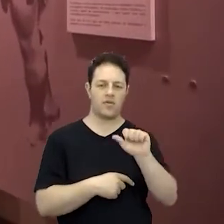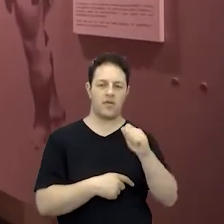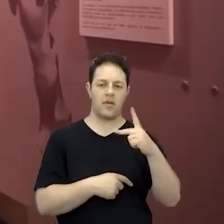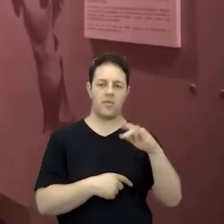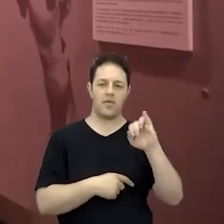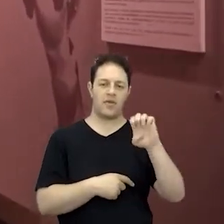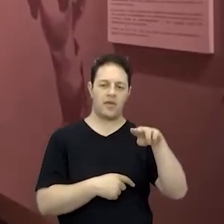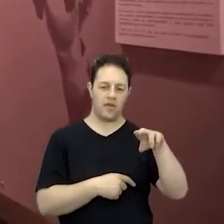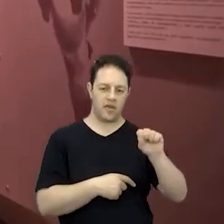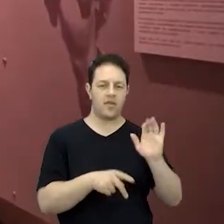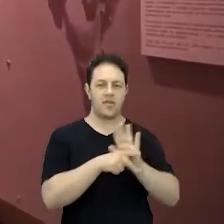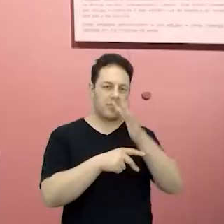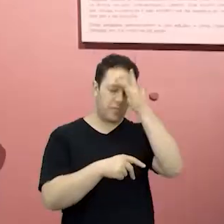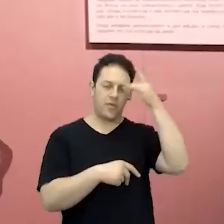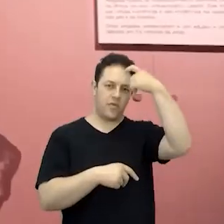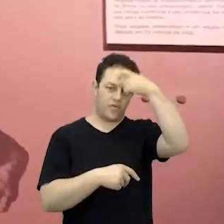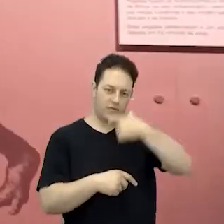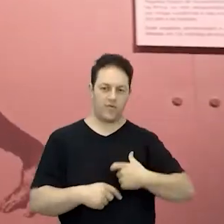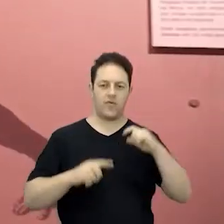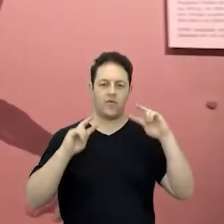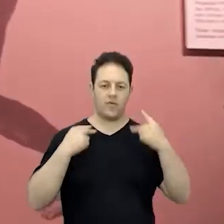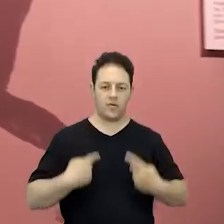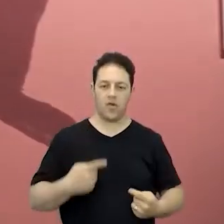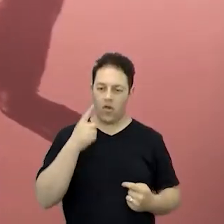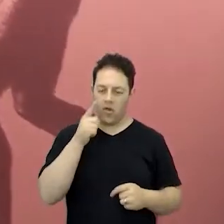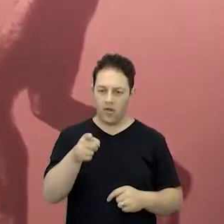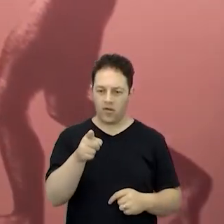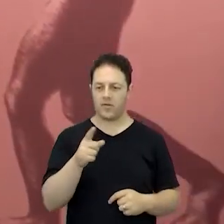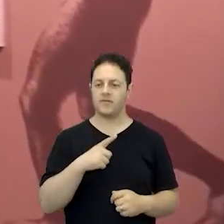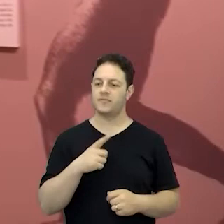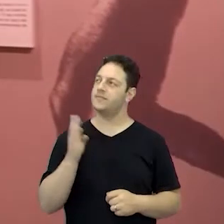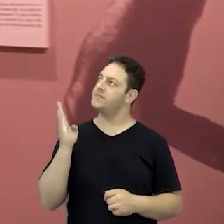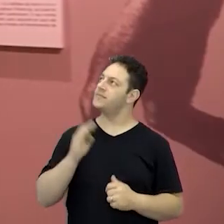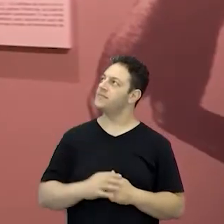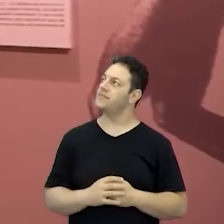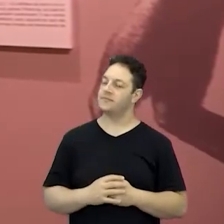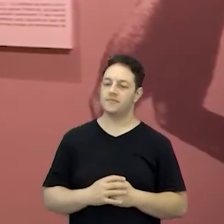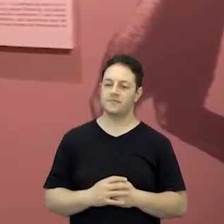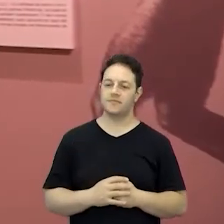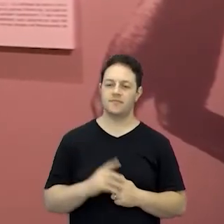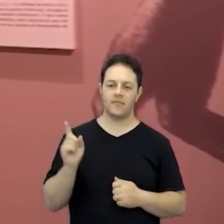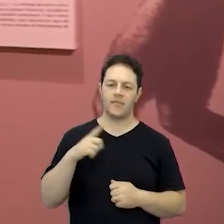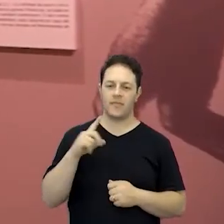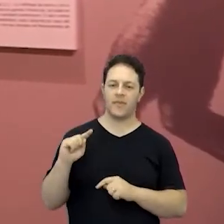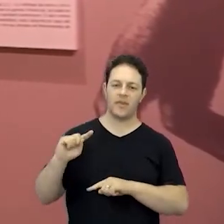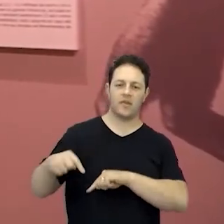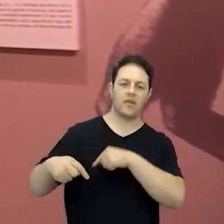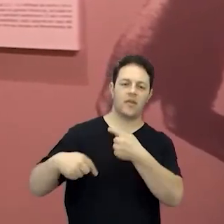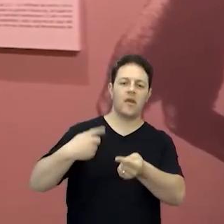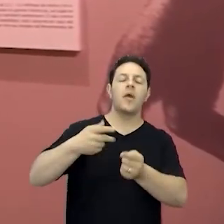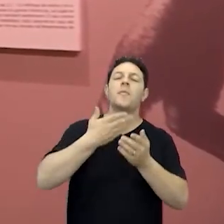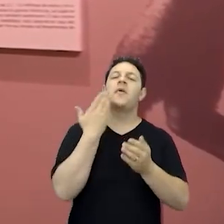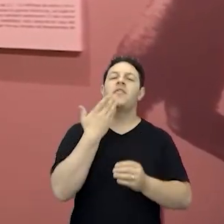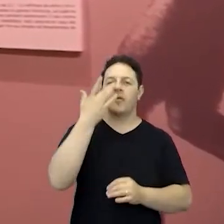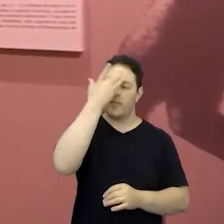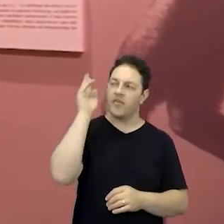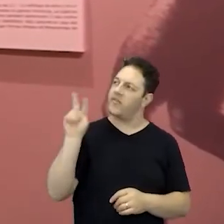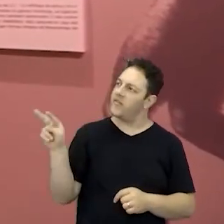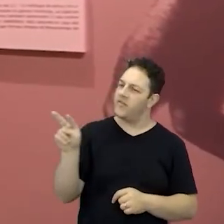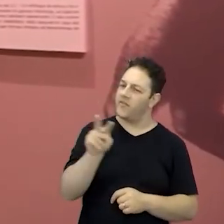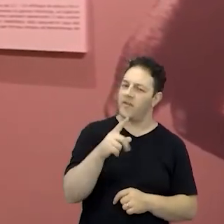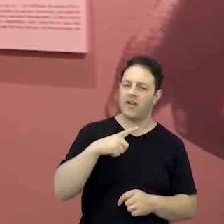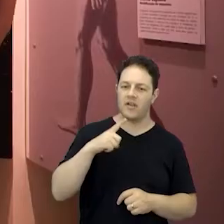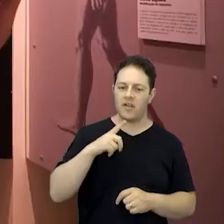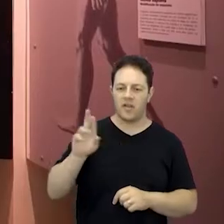se não é nesse caso É isso mesmo então a gente tem essa essa linha e essa linha do tempo é para deixar Talvez um pouco mais didático diz que quer um